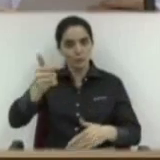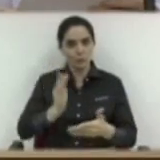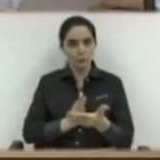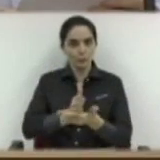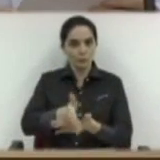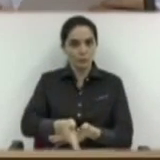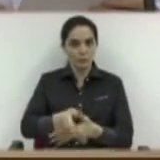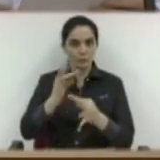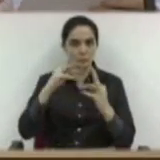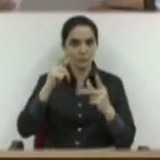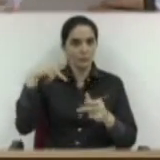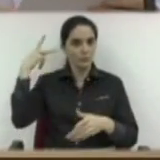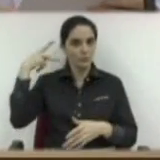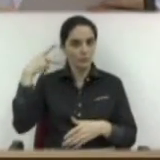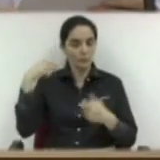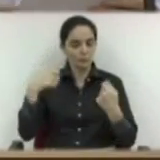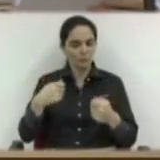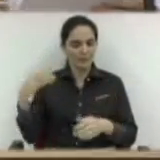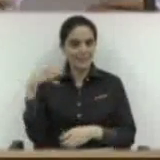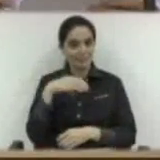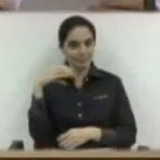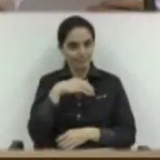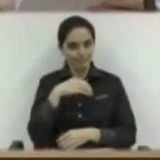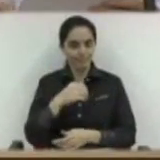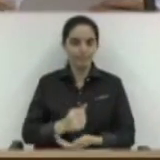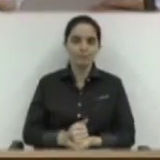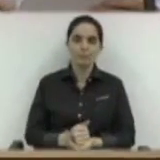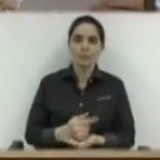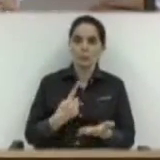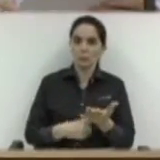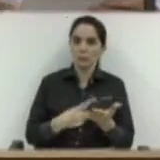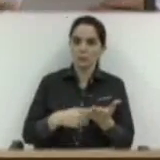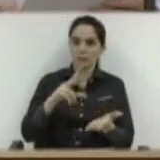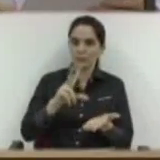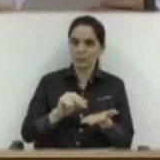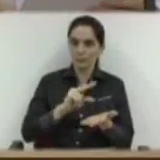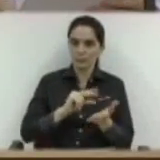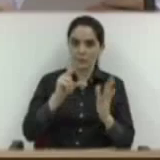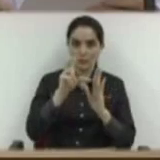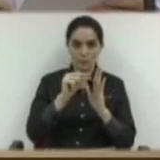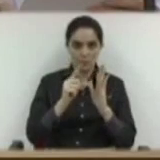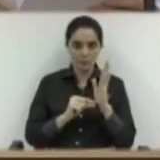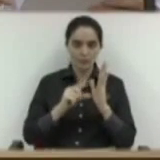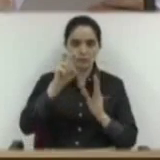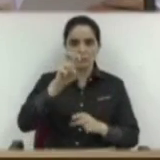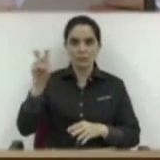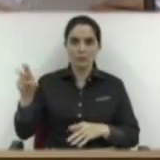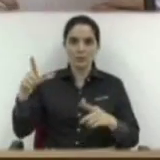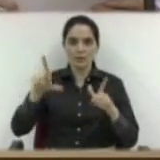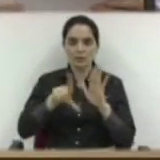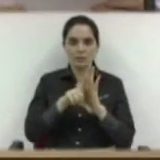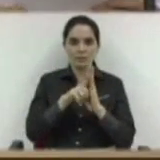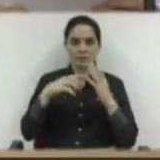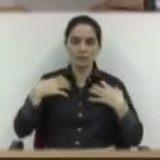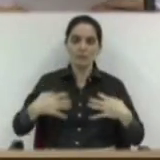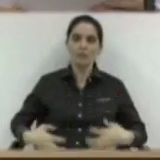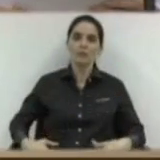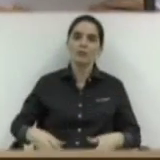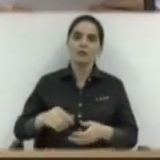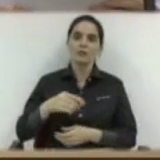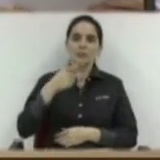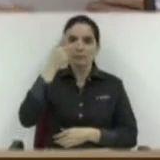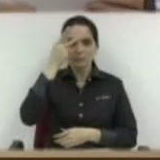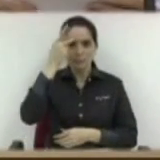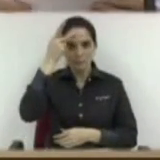ilustres vereadores em regime de urgência, de conformidade com o artigo 55 da Lei Orgânica do Município. Paulo